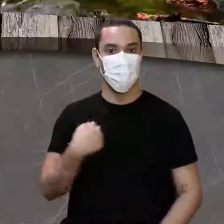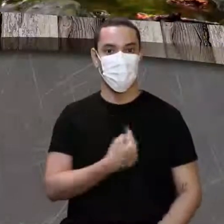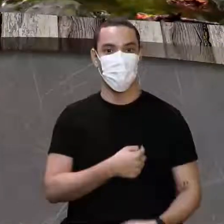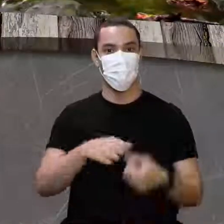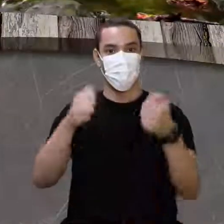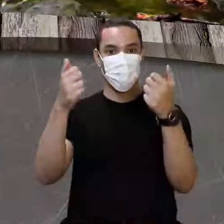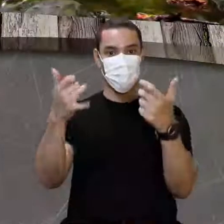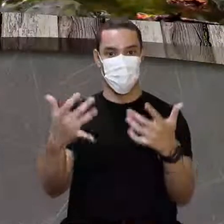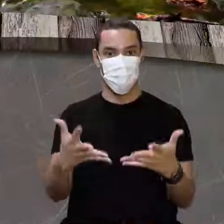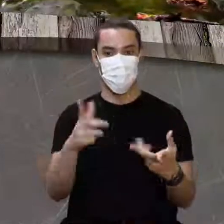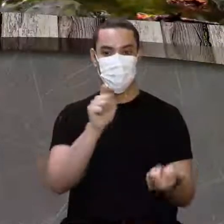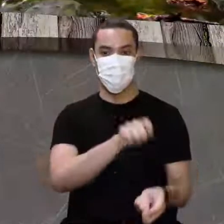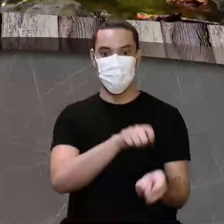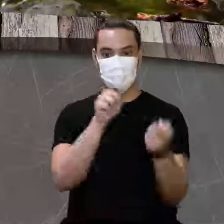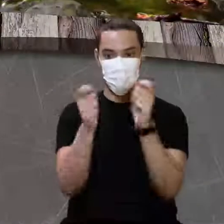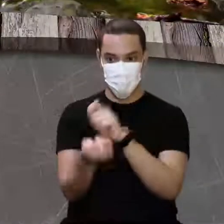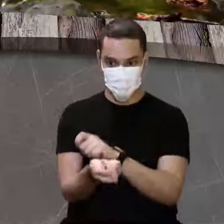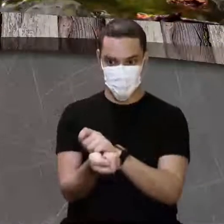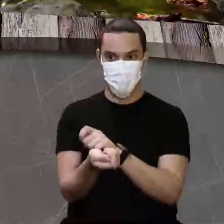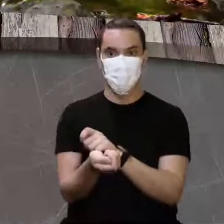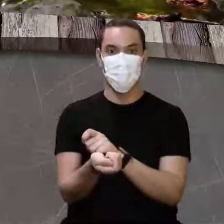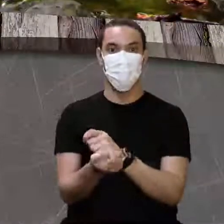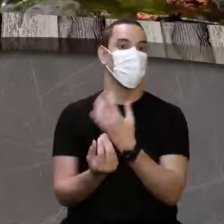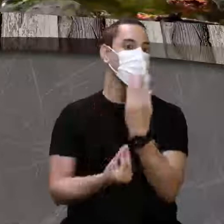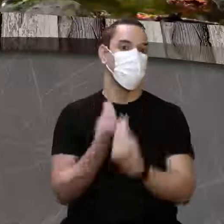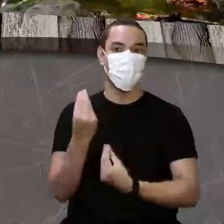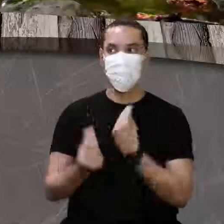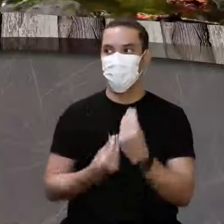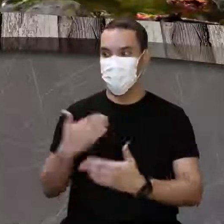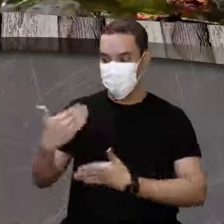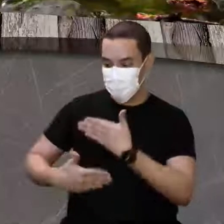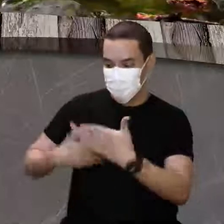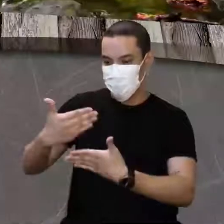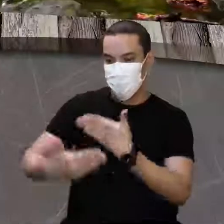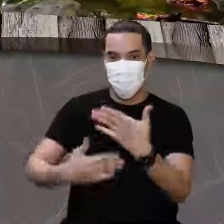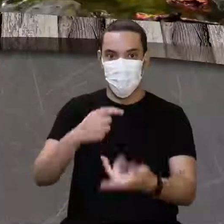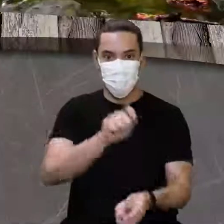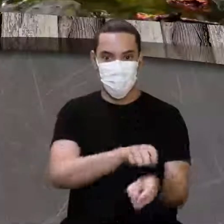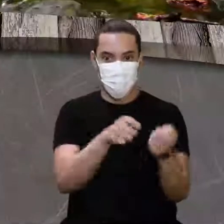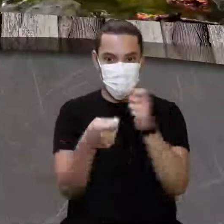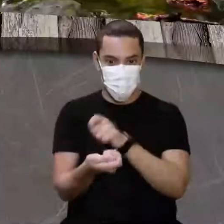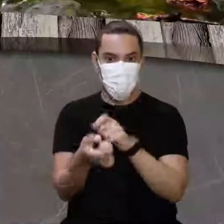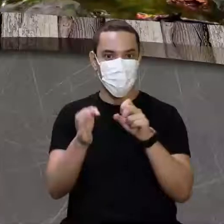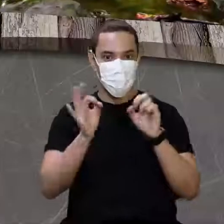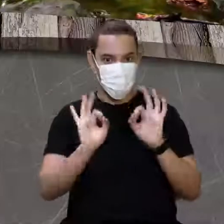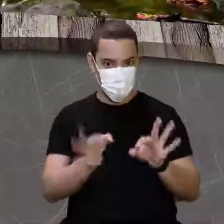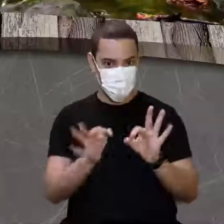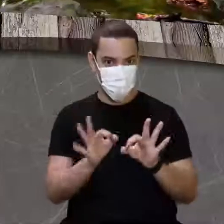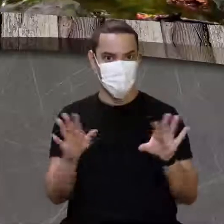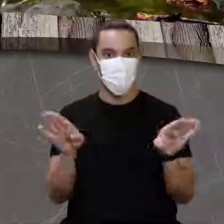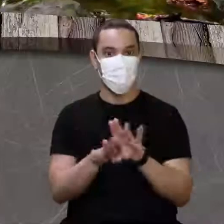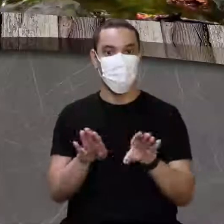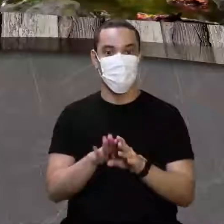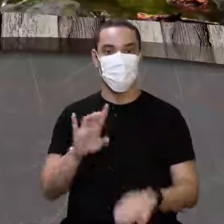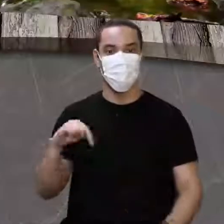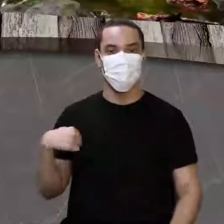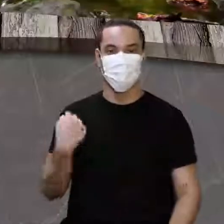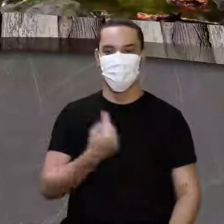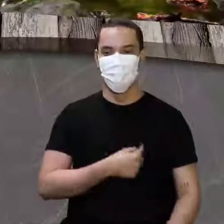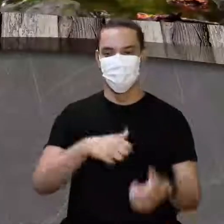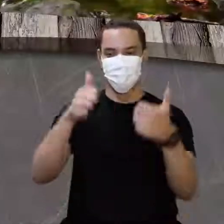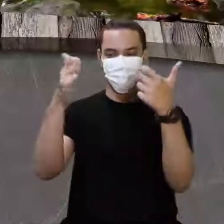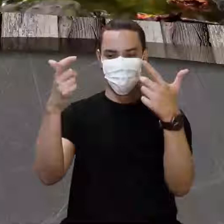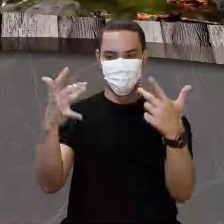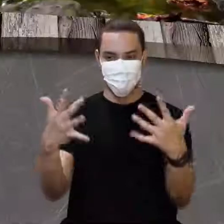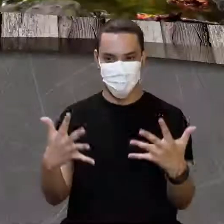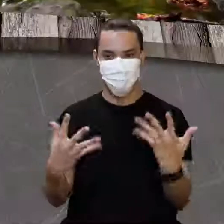de adaptação. Processos adaptativos, perfeito? Quando a gente fala